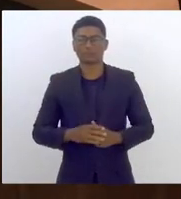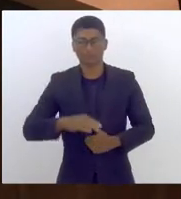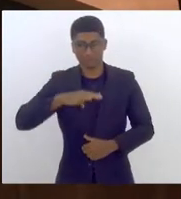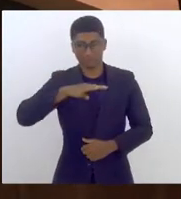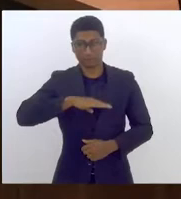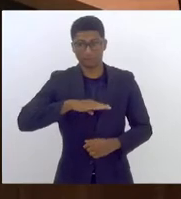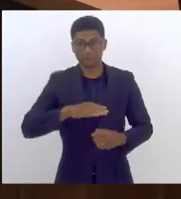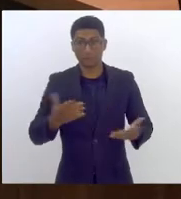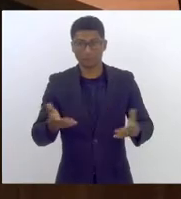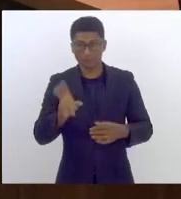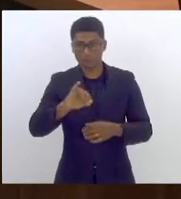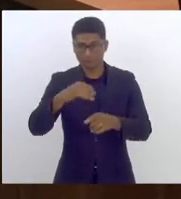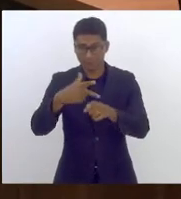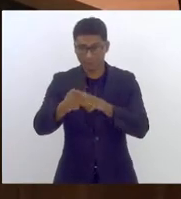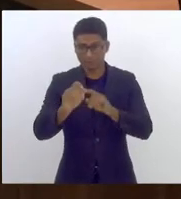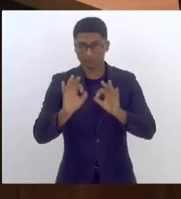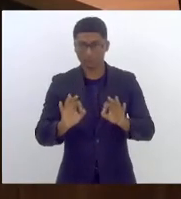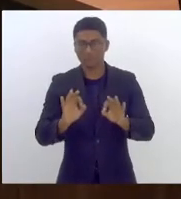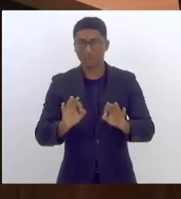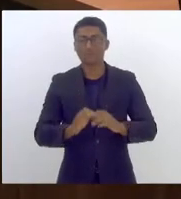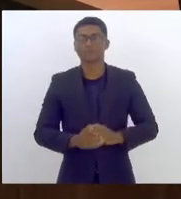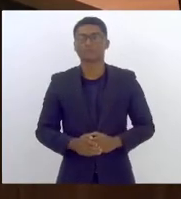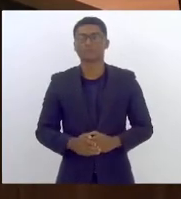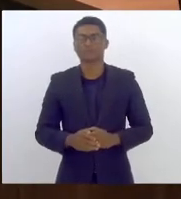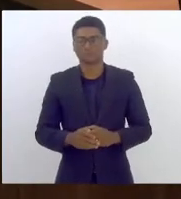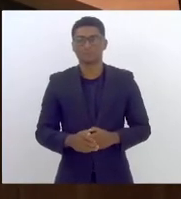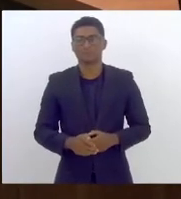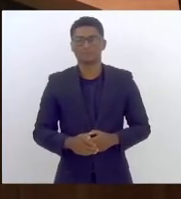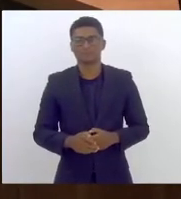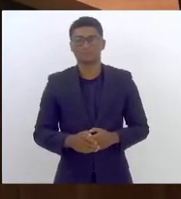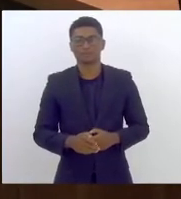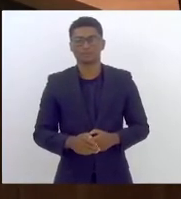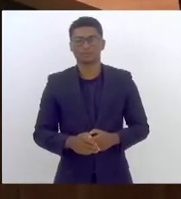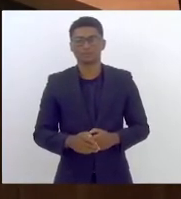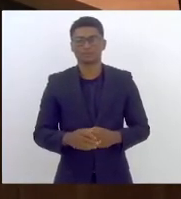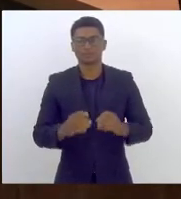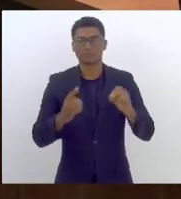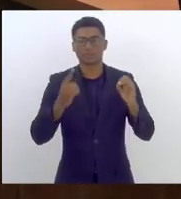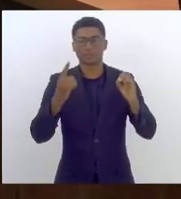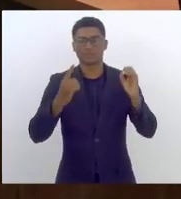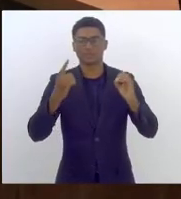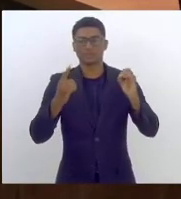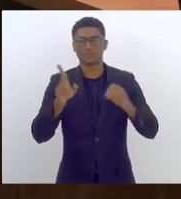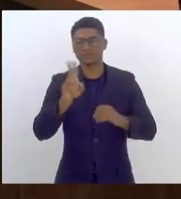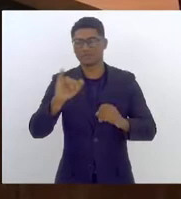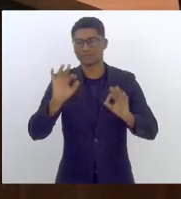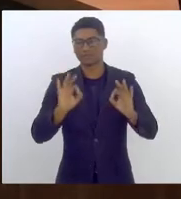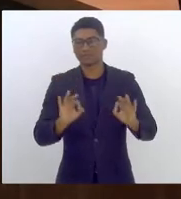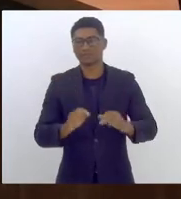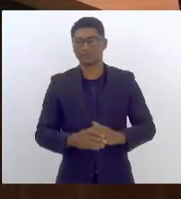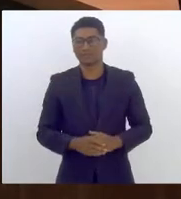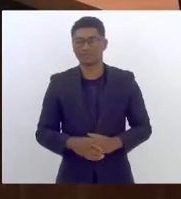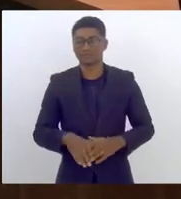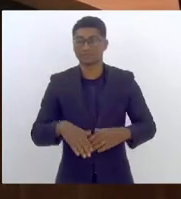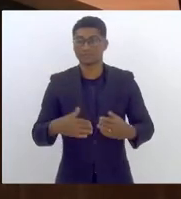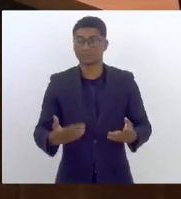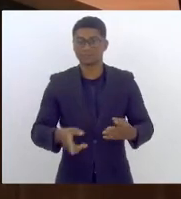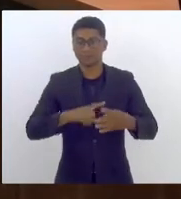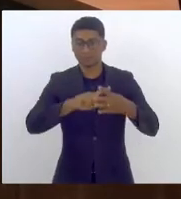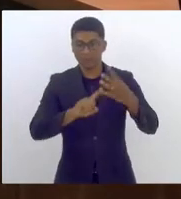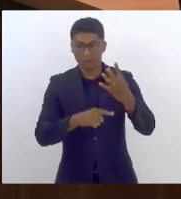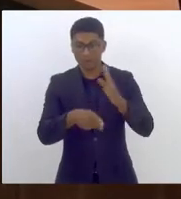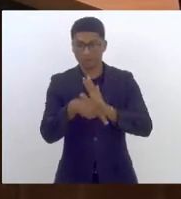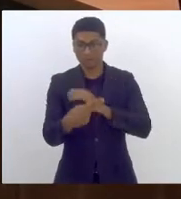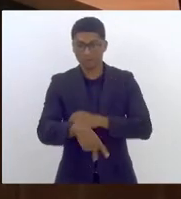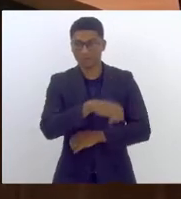hoje Vencedor com a vitória estrondosa de 1 a 0 Então os quatro times